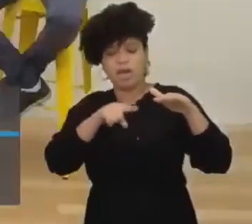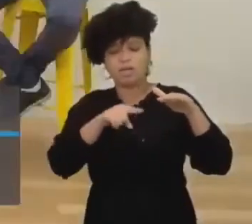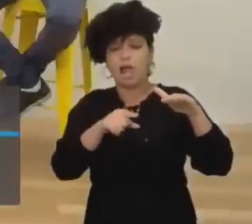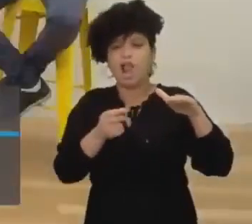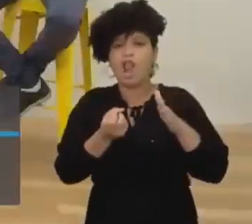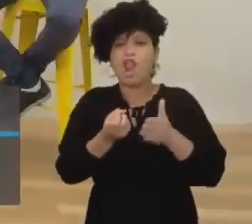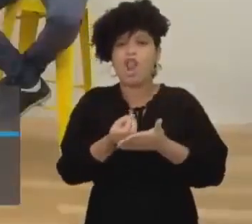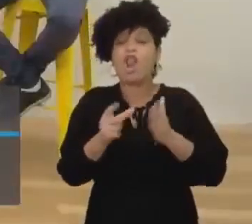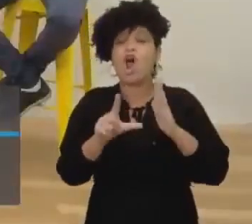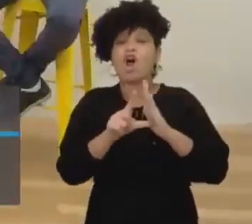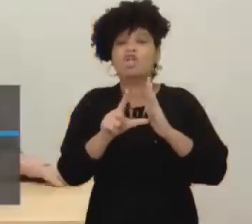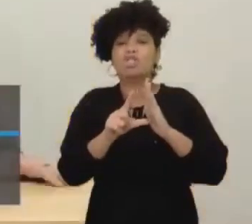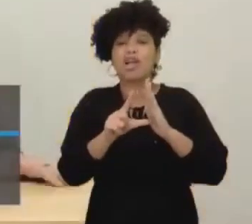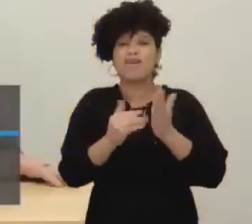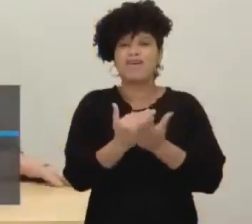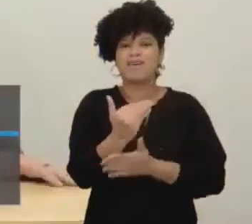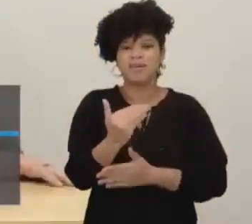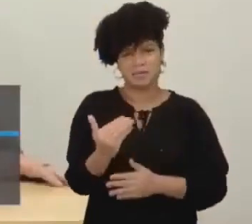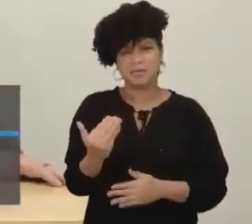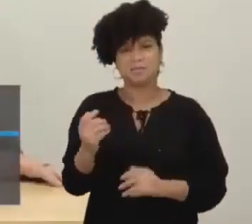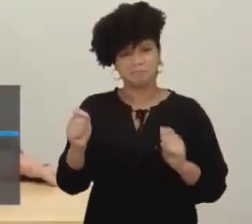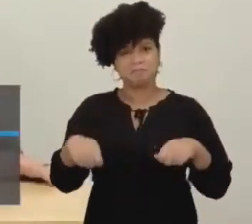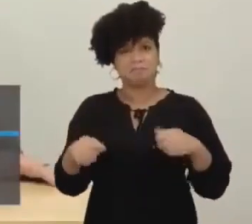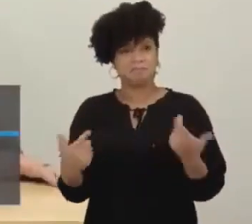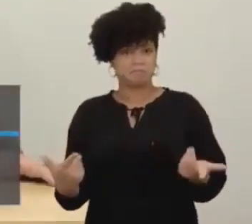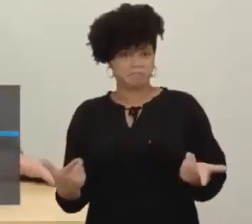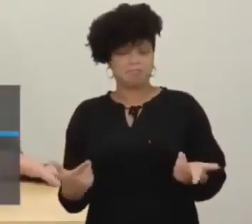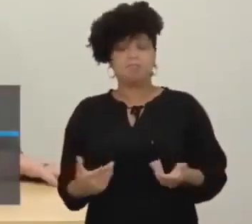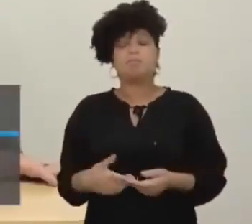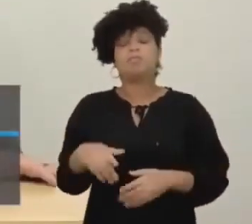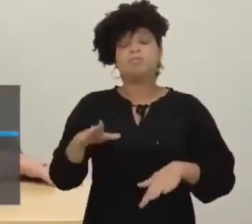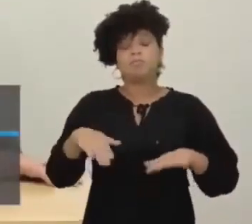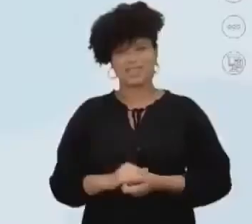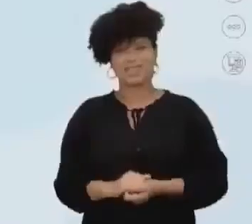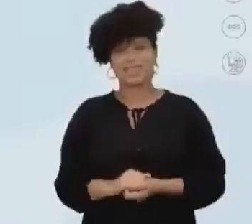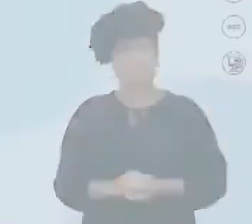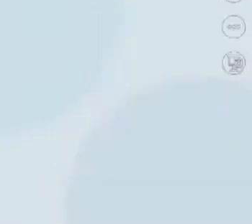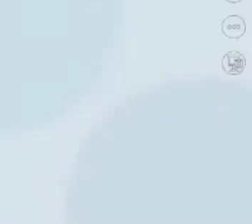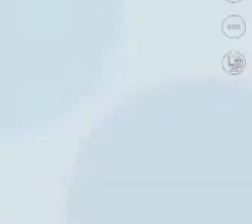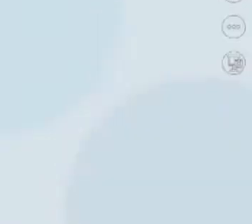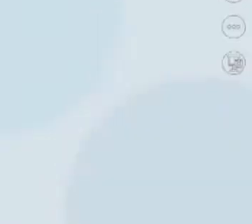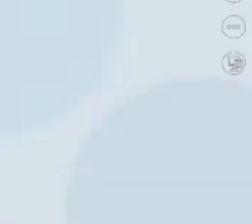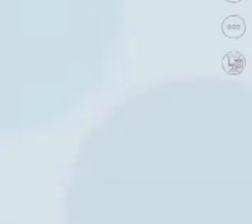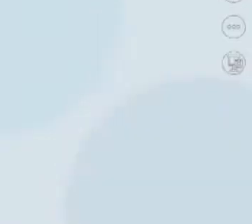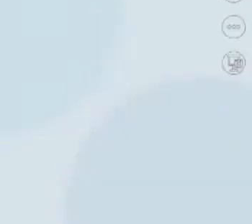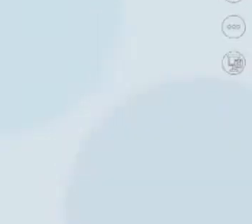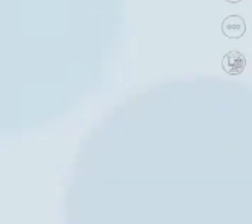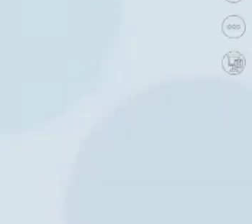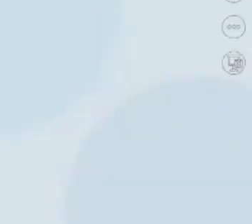vários bairros com o comércio lá na garagem que muitas vezes é informal porque né